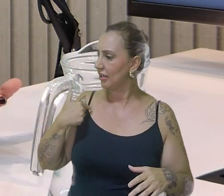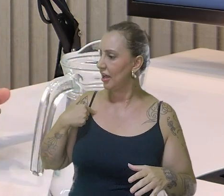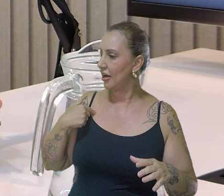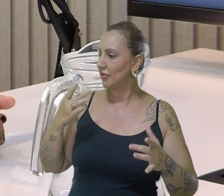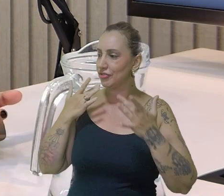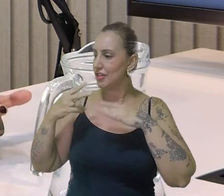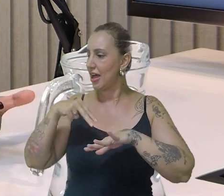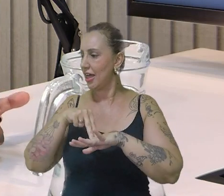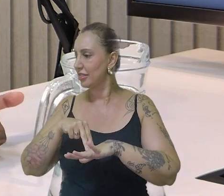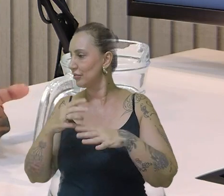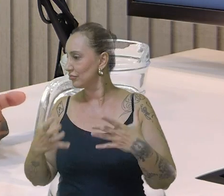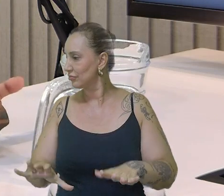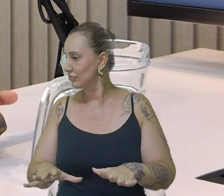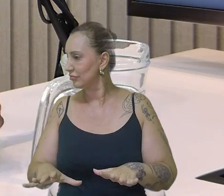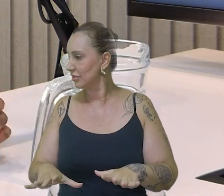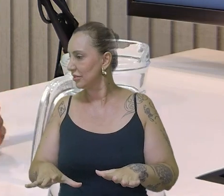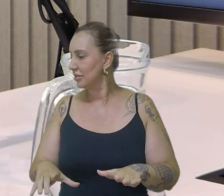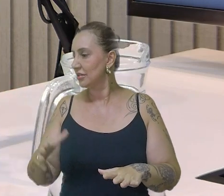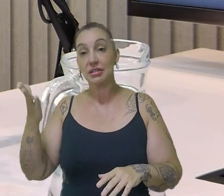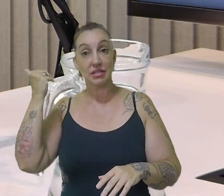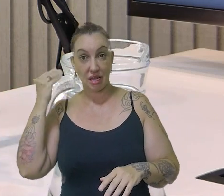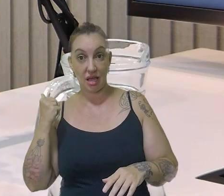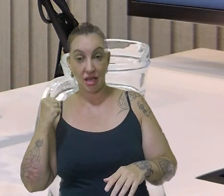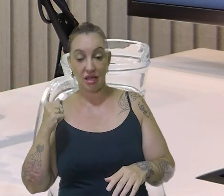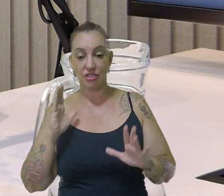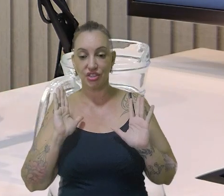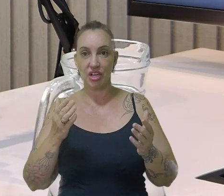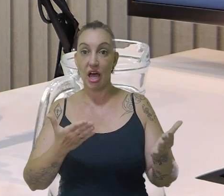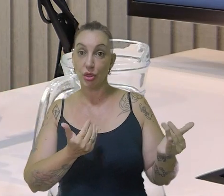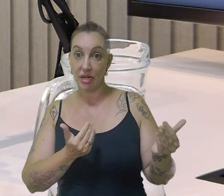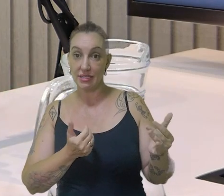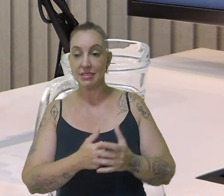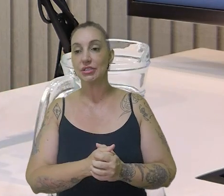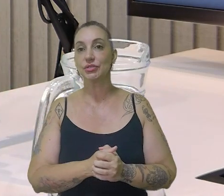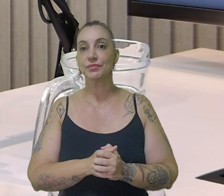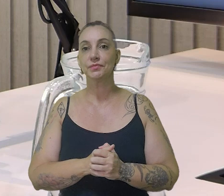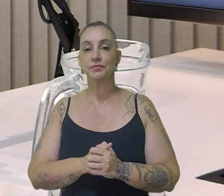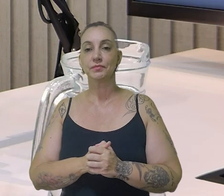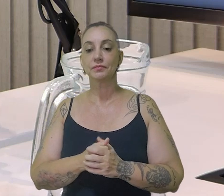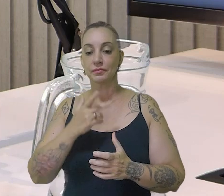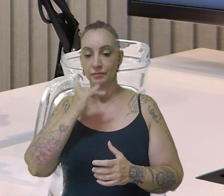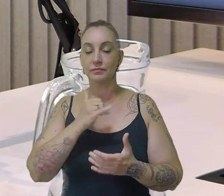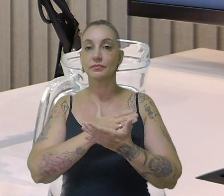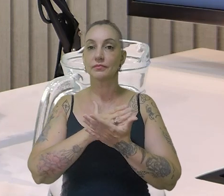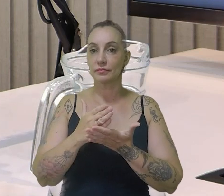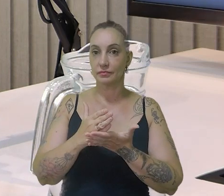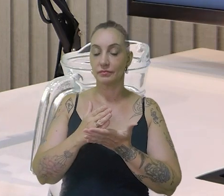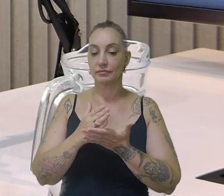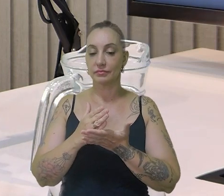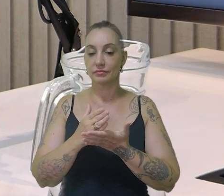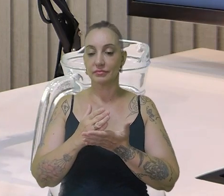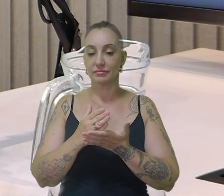estar em cena quero isso que era aquilo e aí Teve uma época assim já adolescente que meu pai começou a